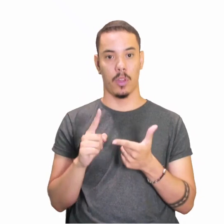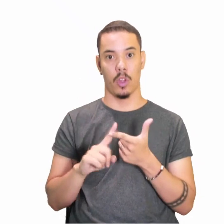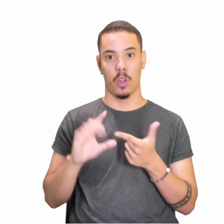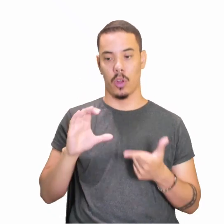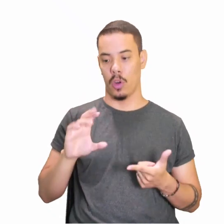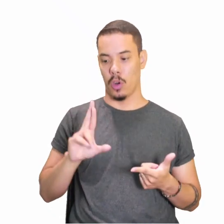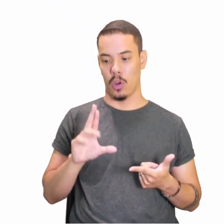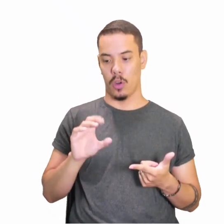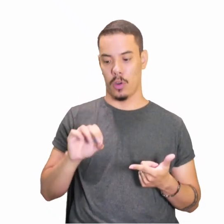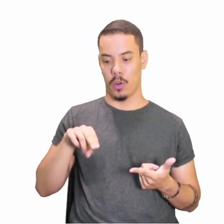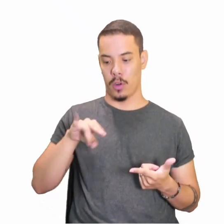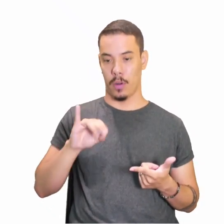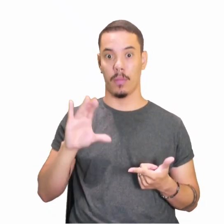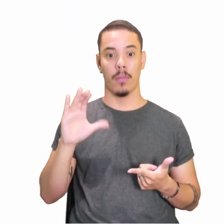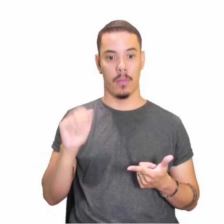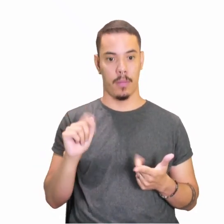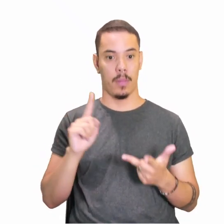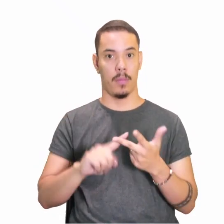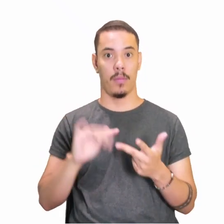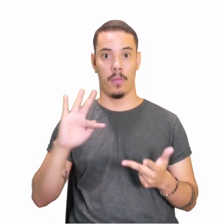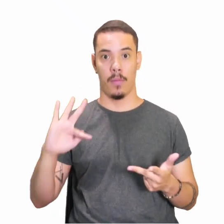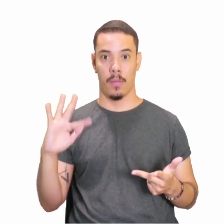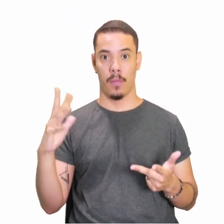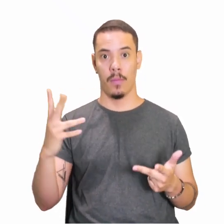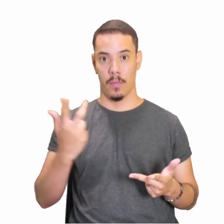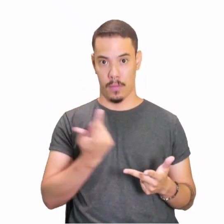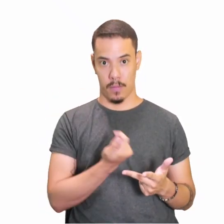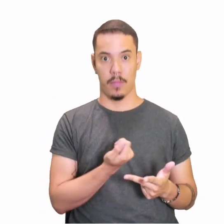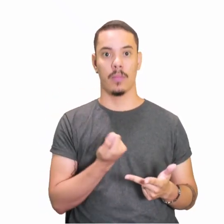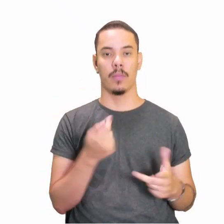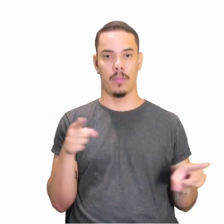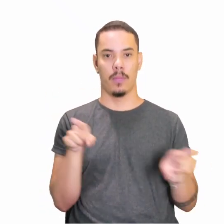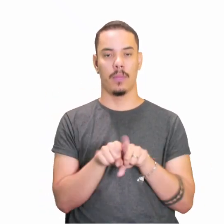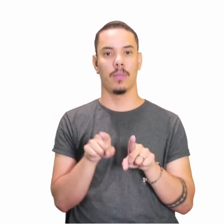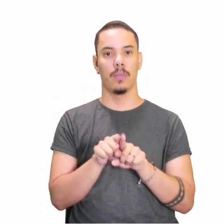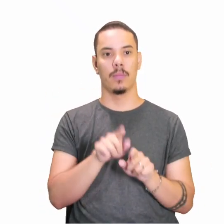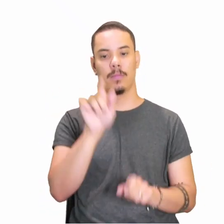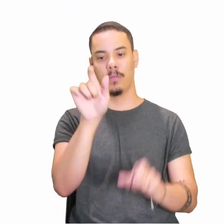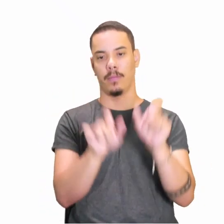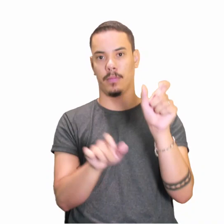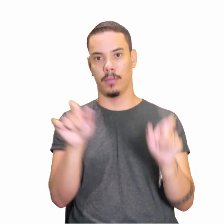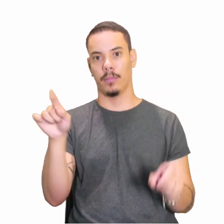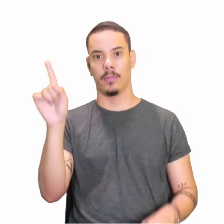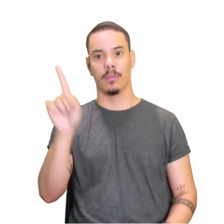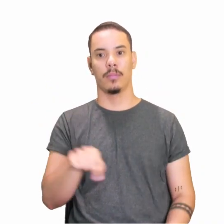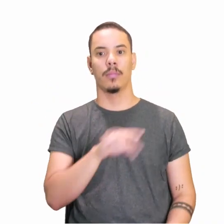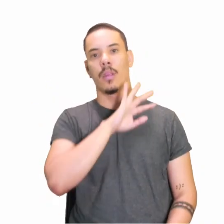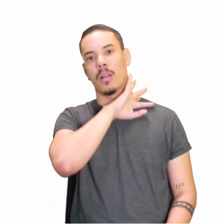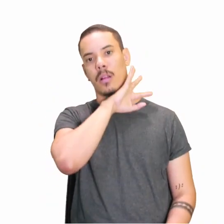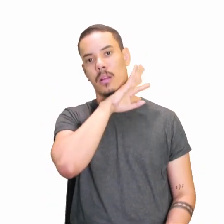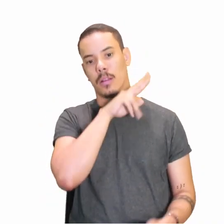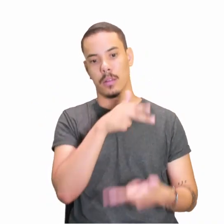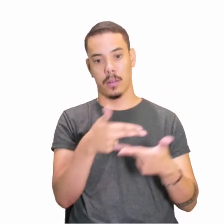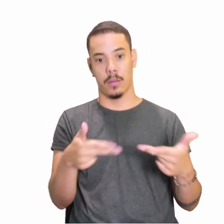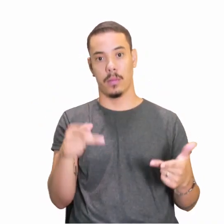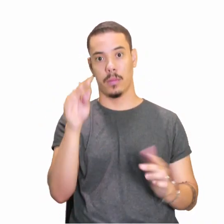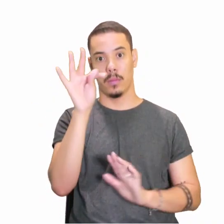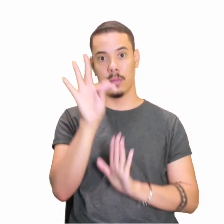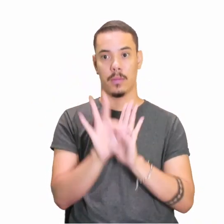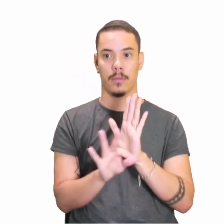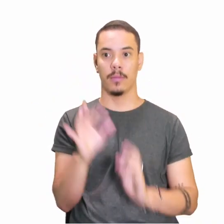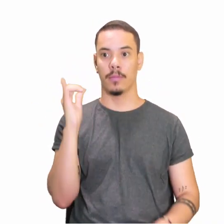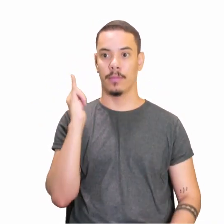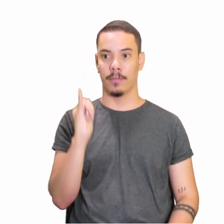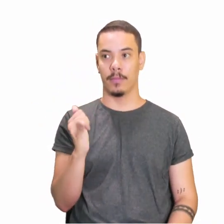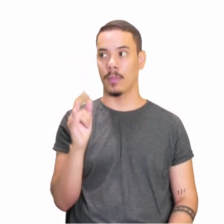Crônicas, também. Fábula, sim, onde os personagens são aí os animais. É um texto